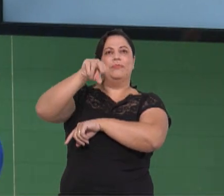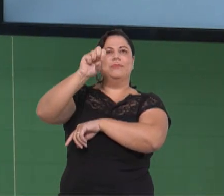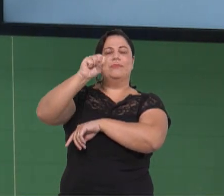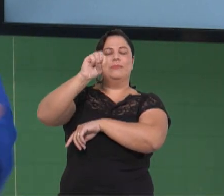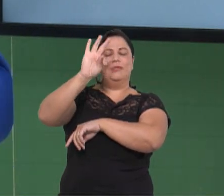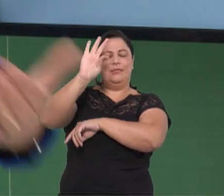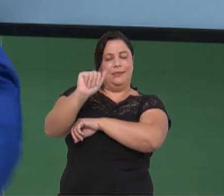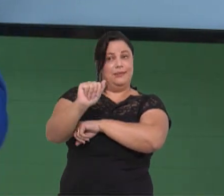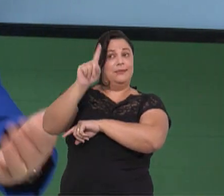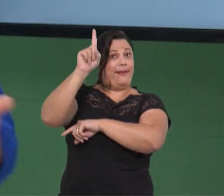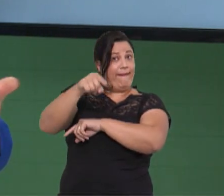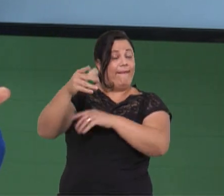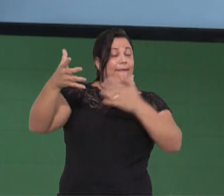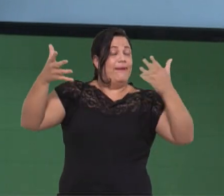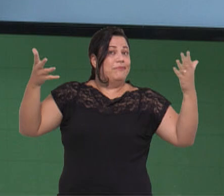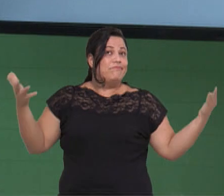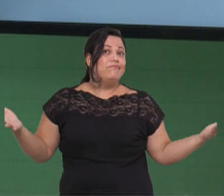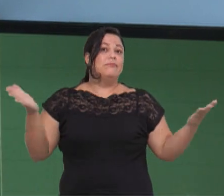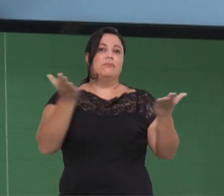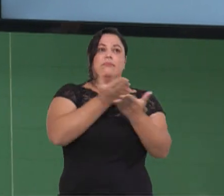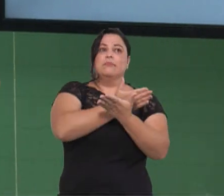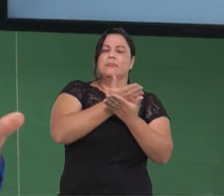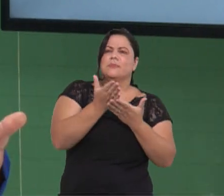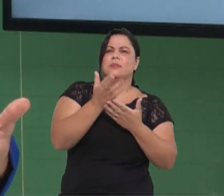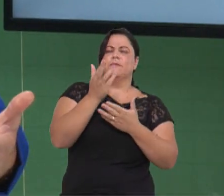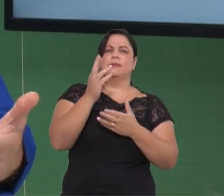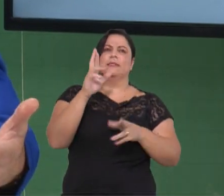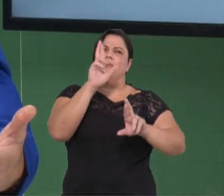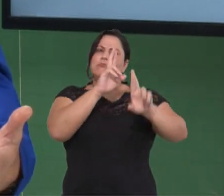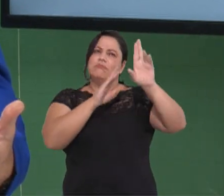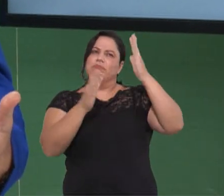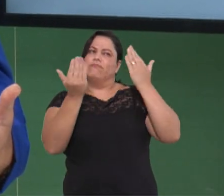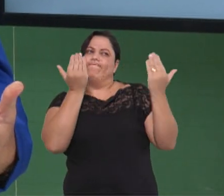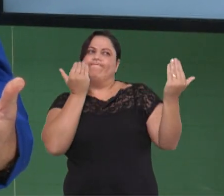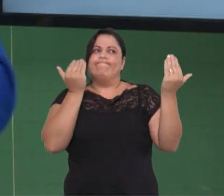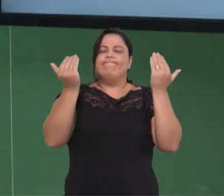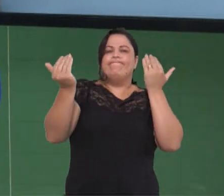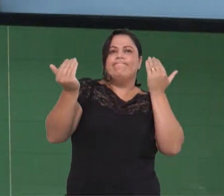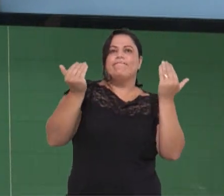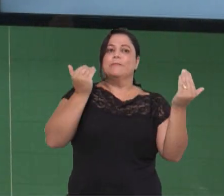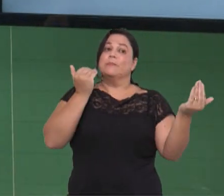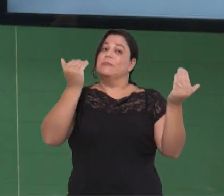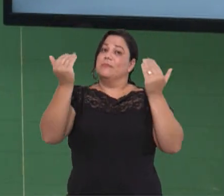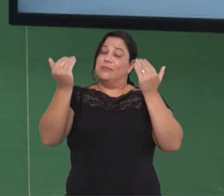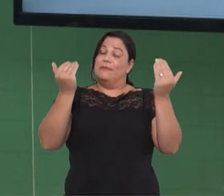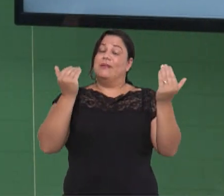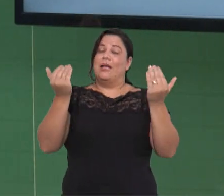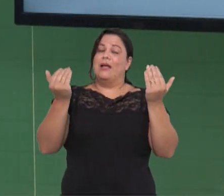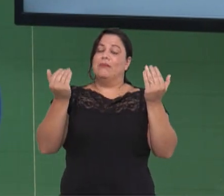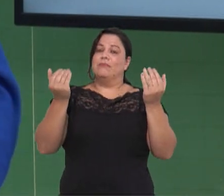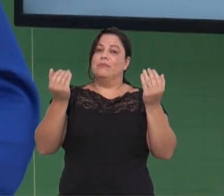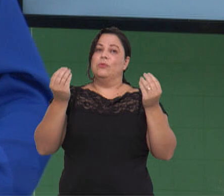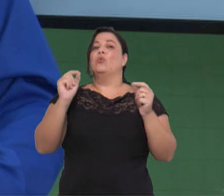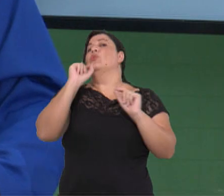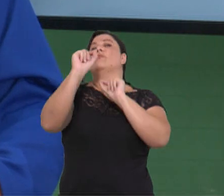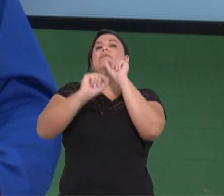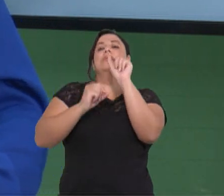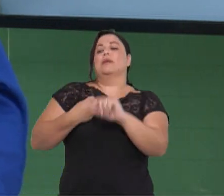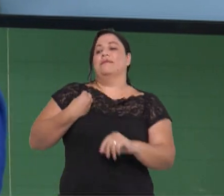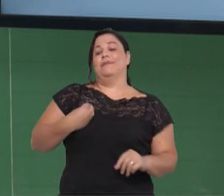que começar a analisar esse contexto que vivemos hoje com